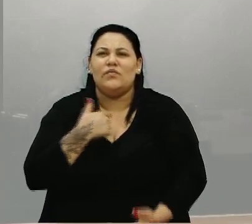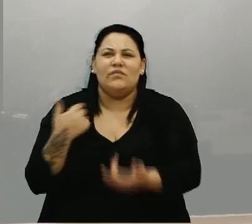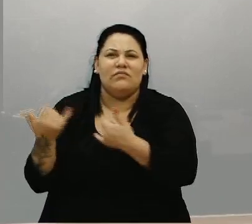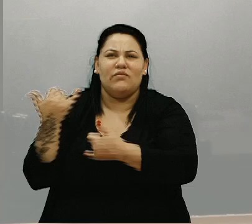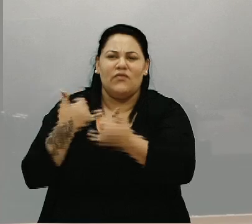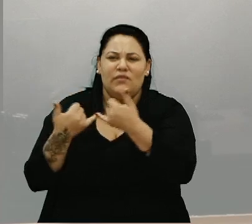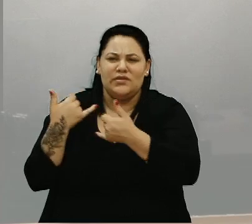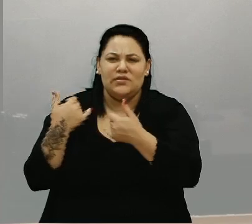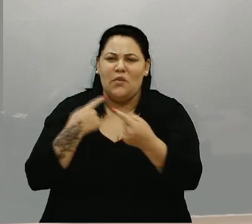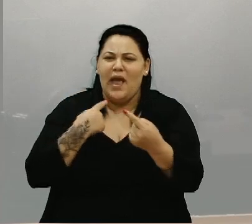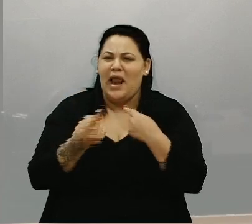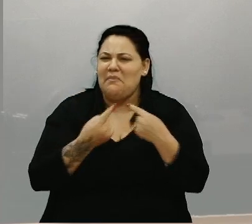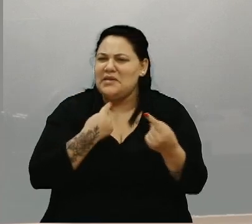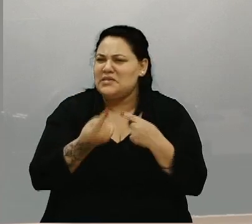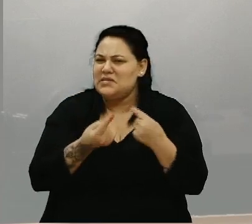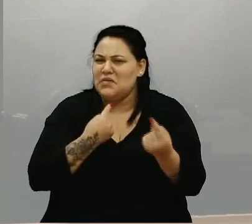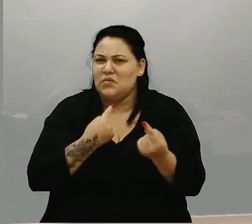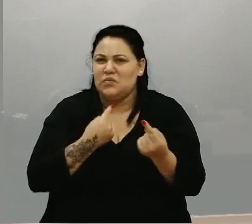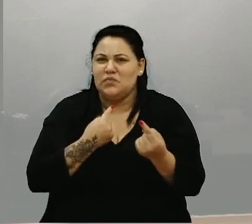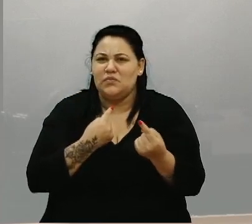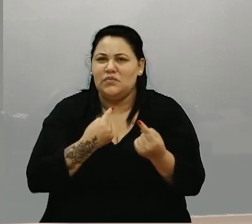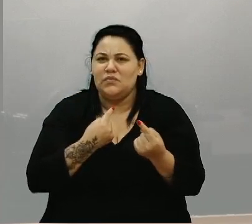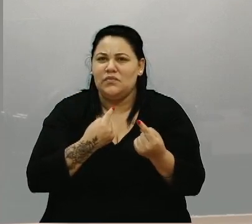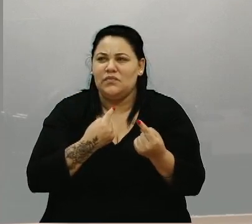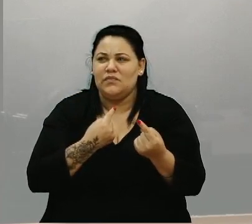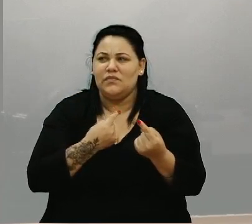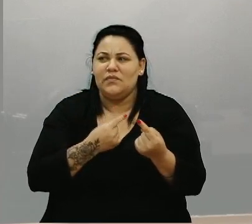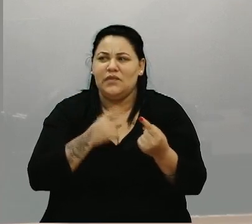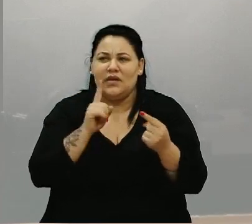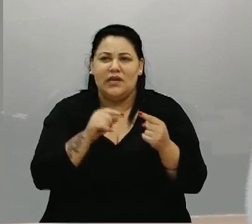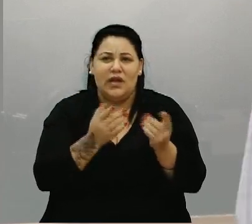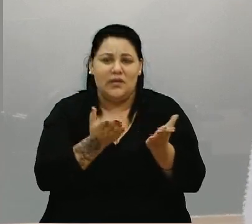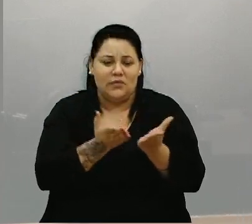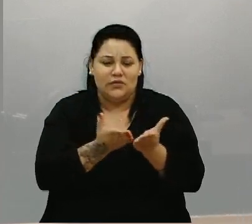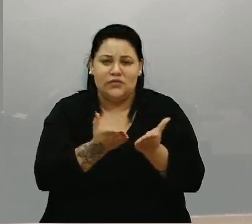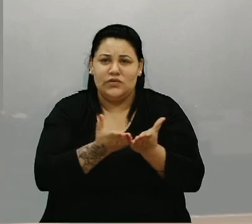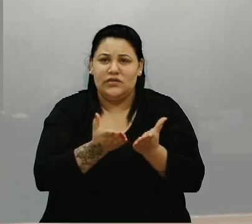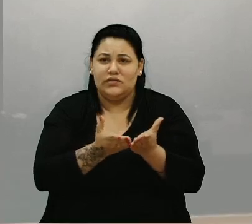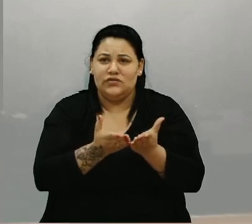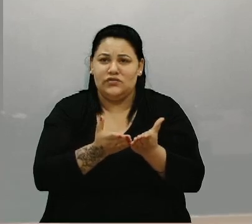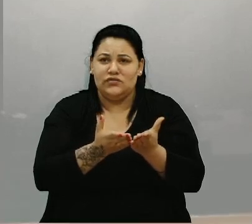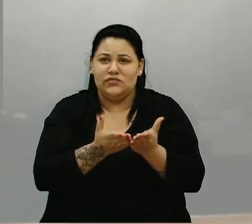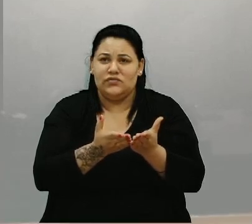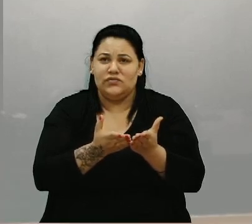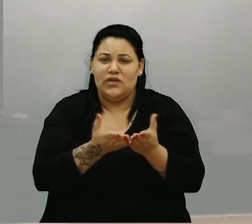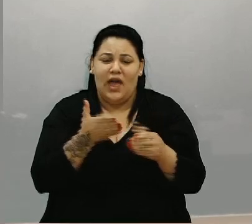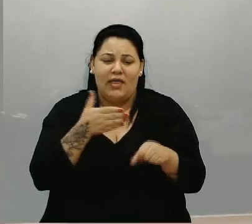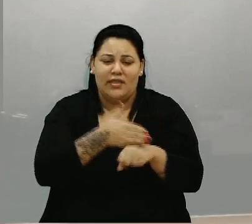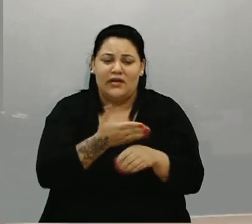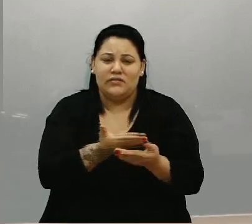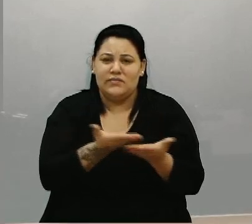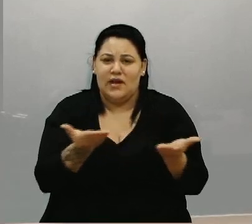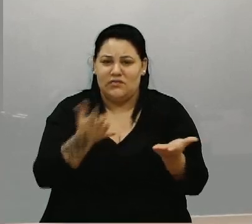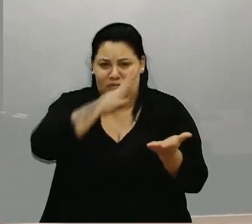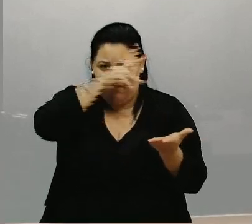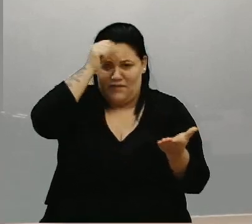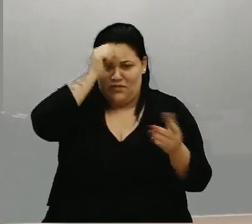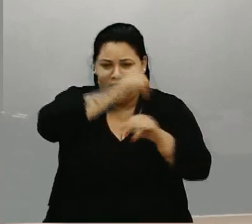e reclamações que é para os estudantes chegarem naquele espaço. A prefeitura